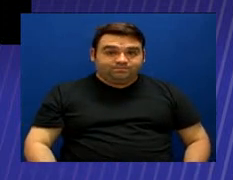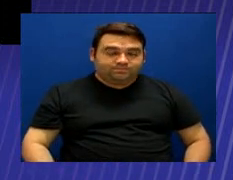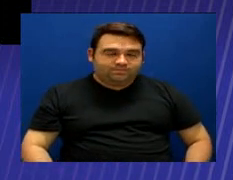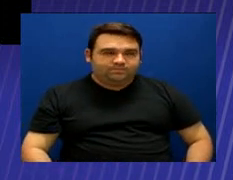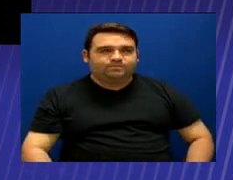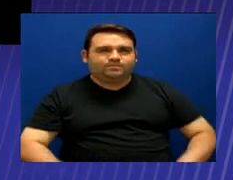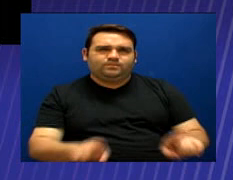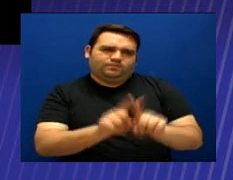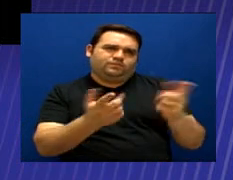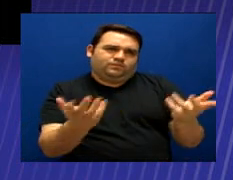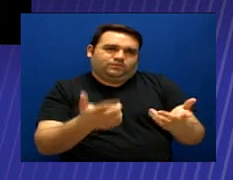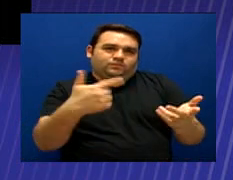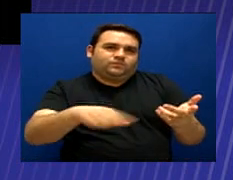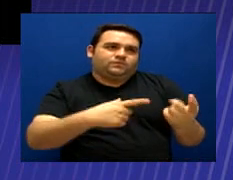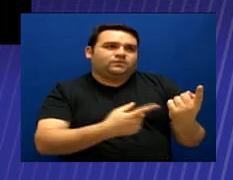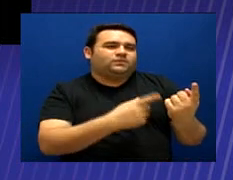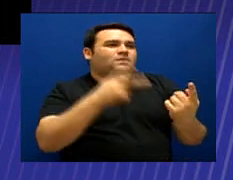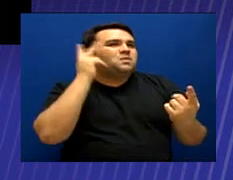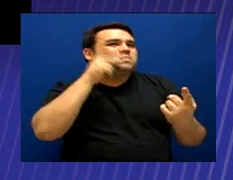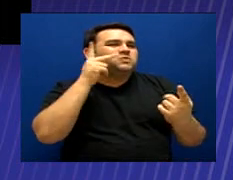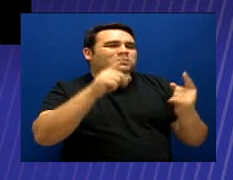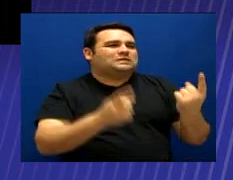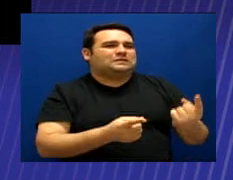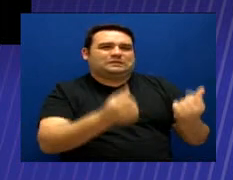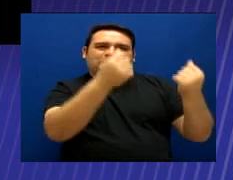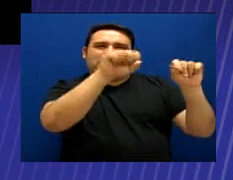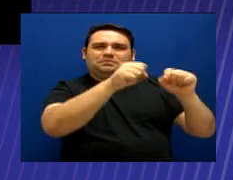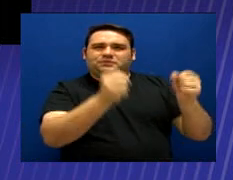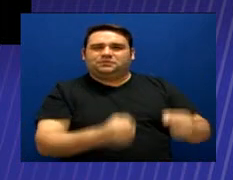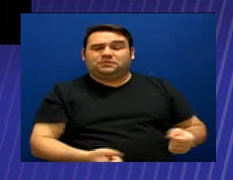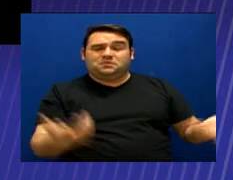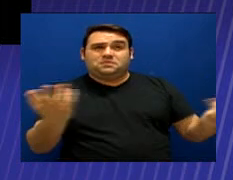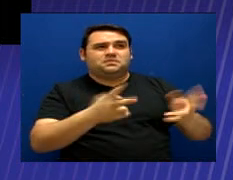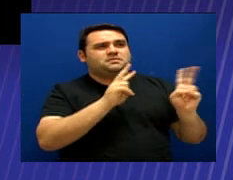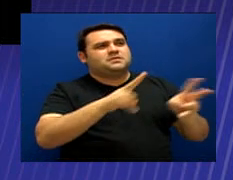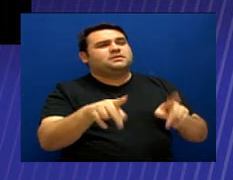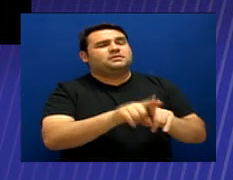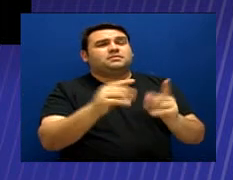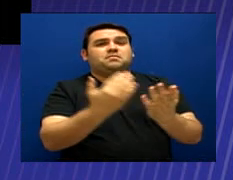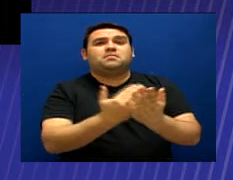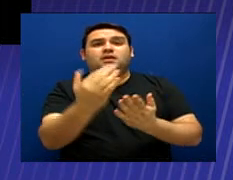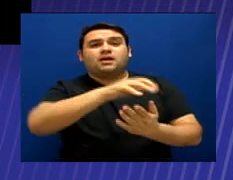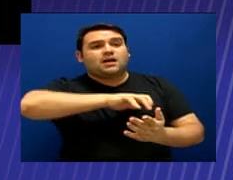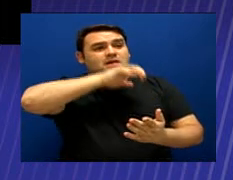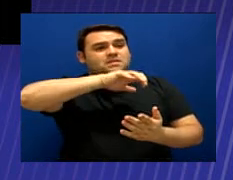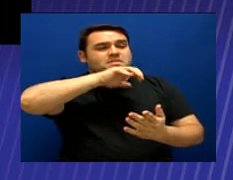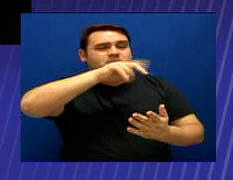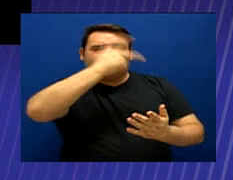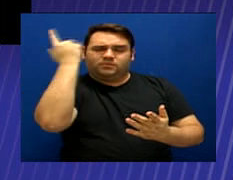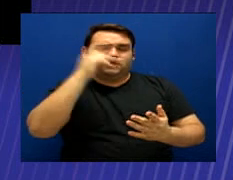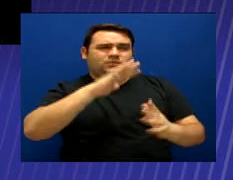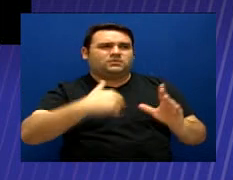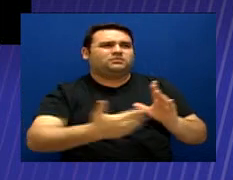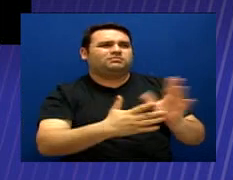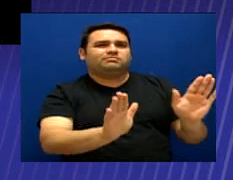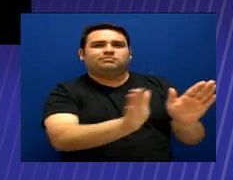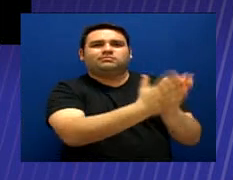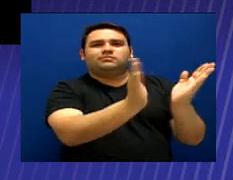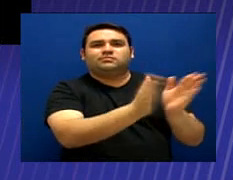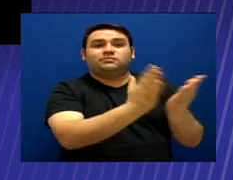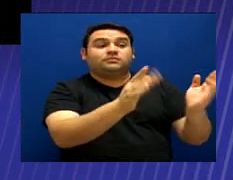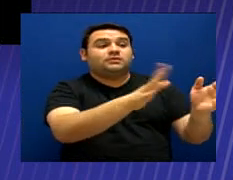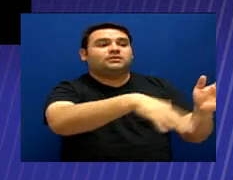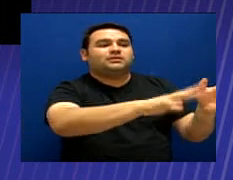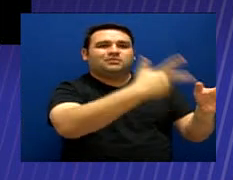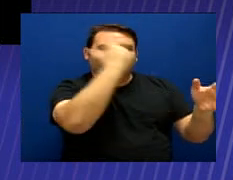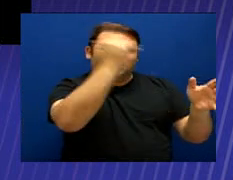Em virtude da crise, novamente, política, a gente vê que tem um aumento aí de população carente também em nossa cidade. E